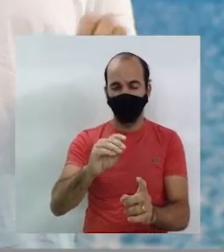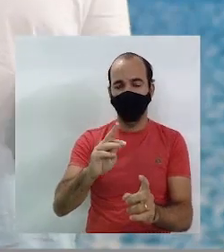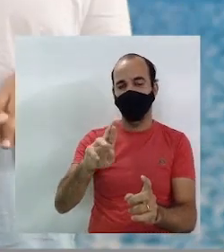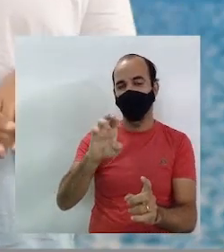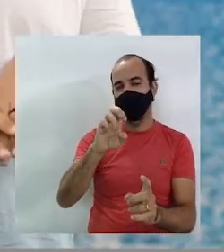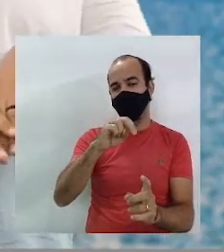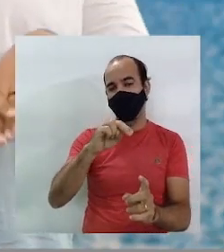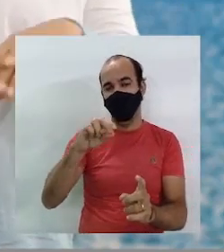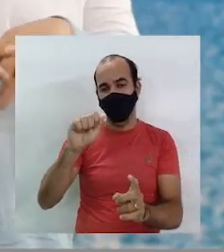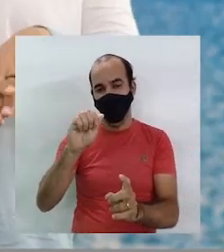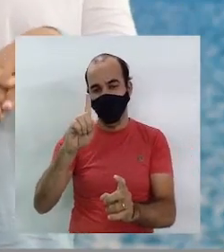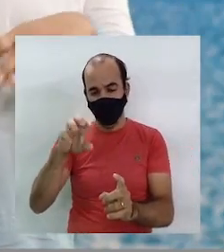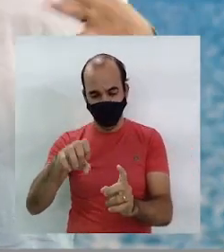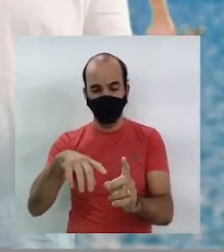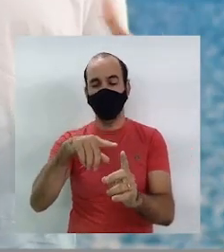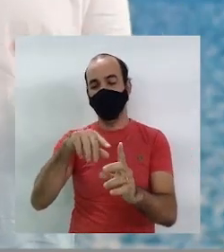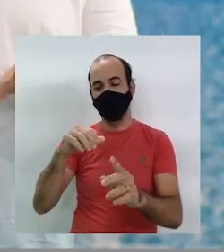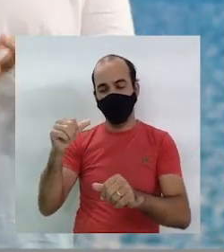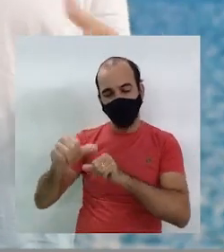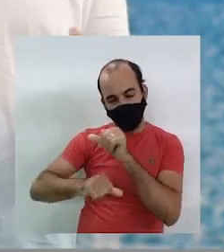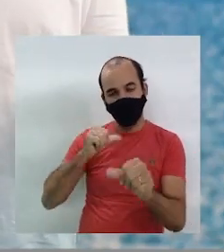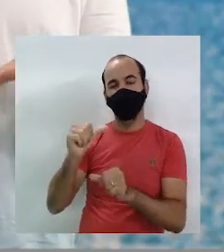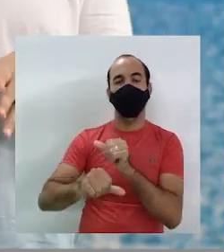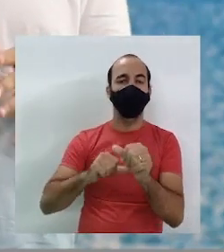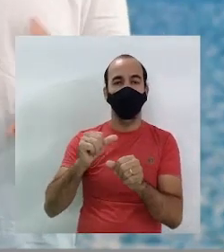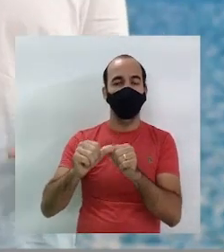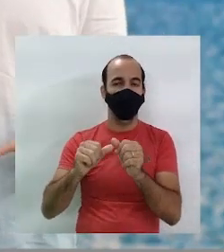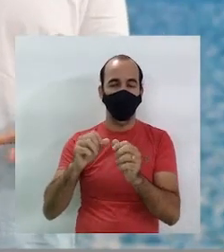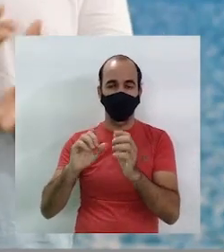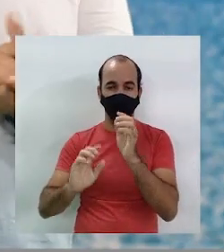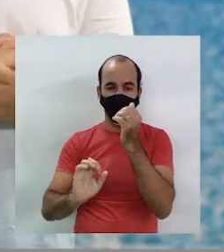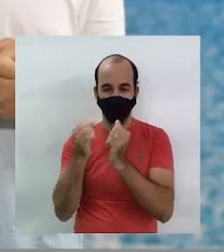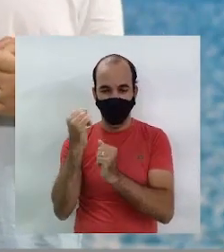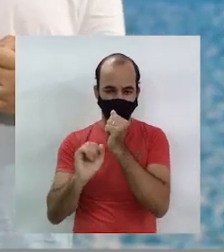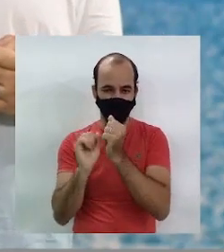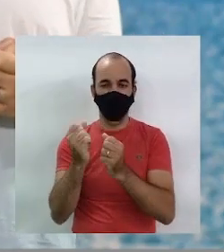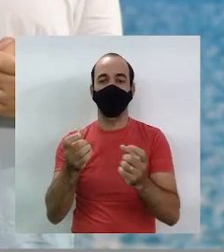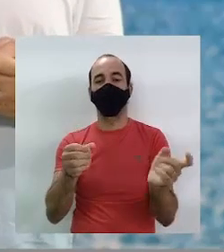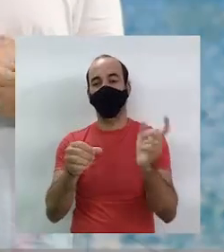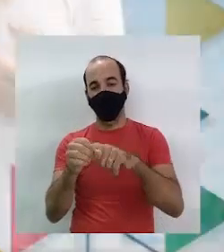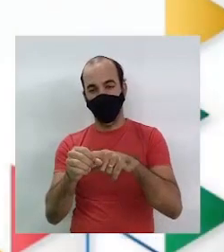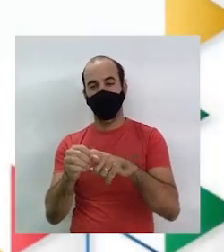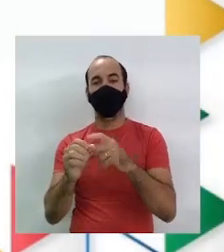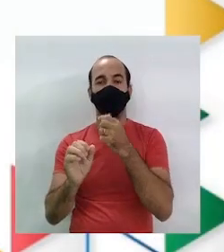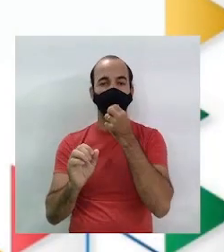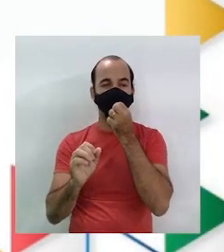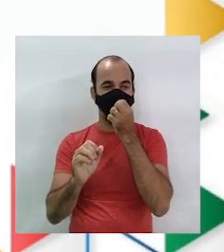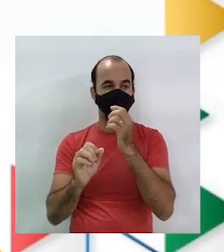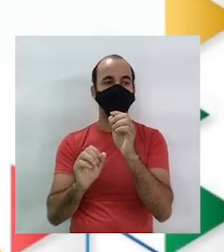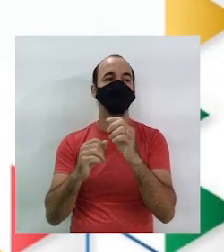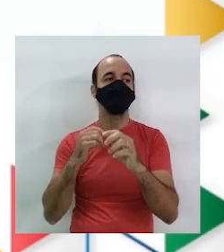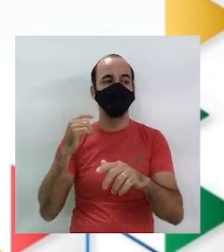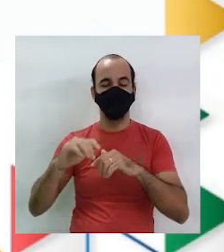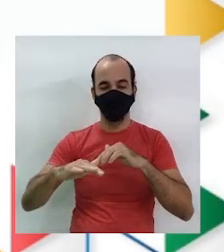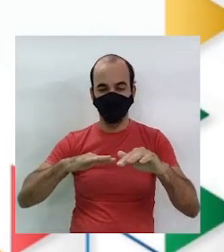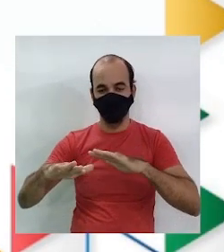ateliê, no seu campo de trabalho, ali na sua área de trabalho. E aí na imagem a gente